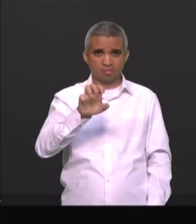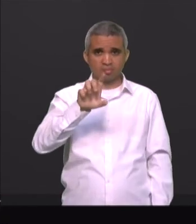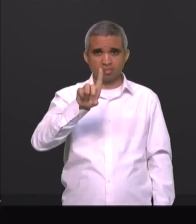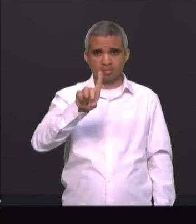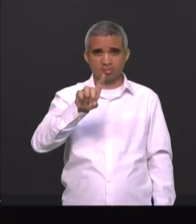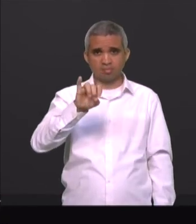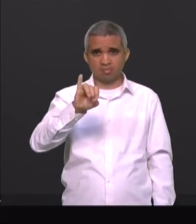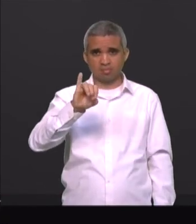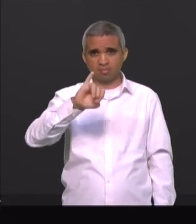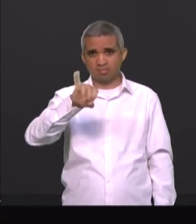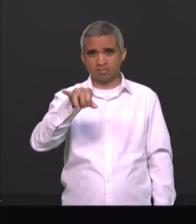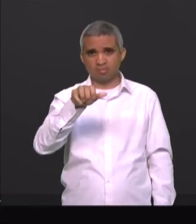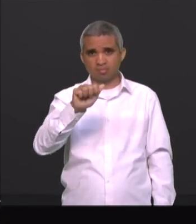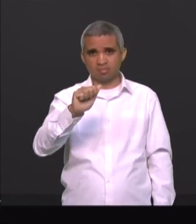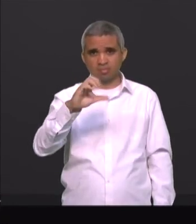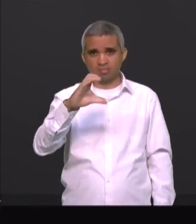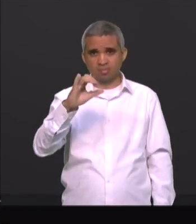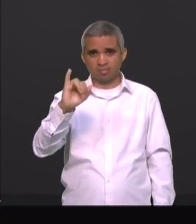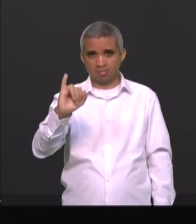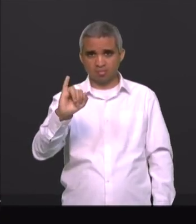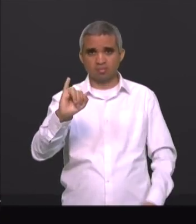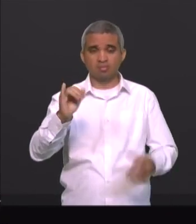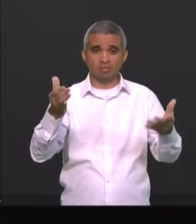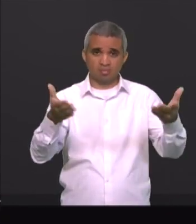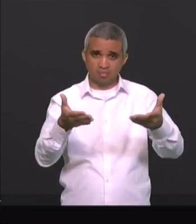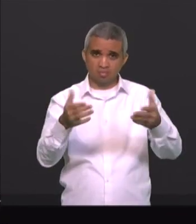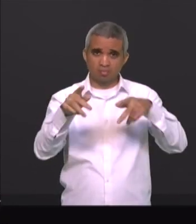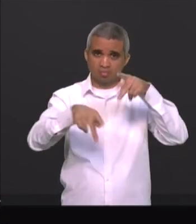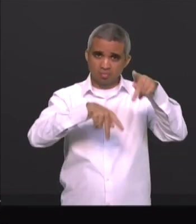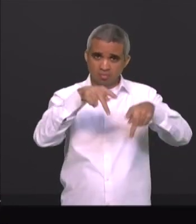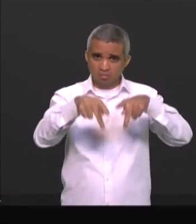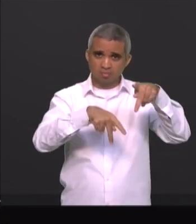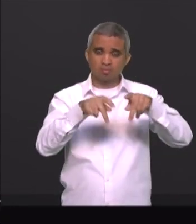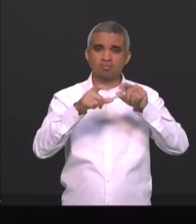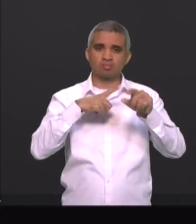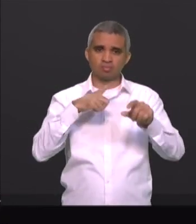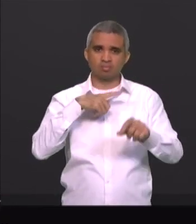população vai estar com o hospital aberto, junto com o município, atendendo o povo.